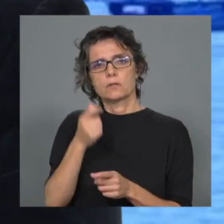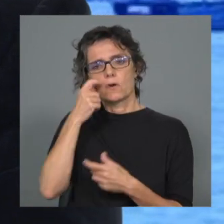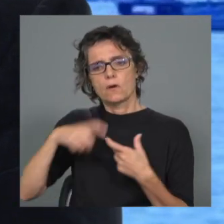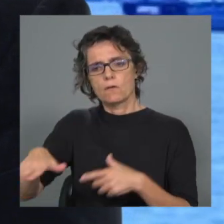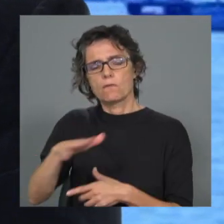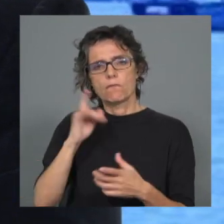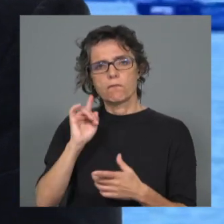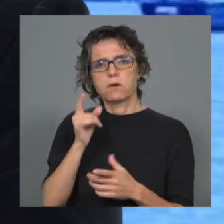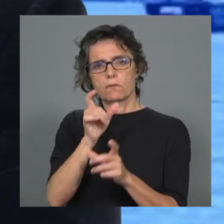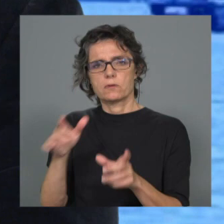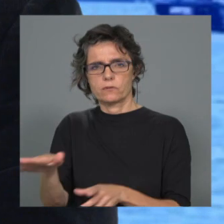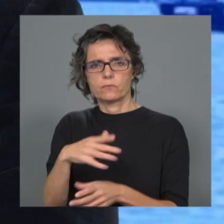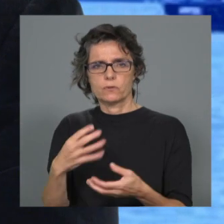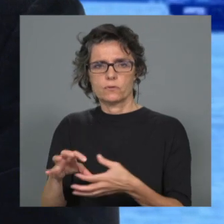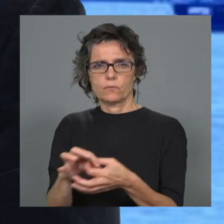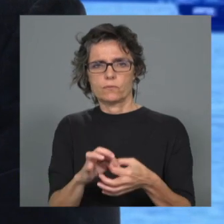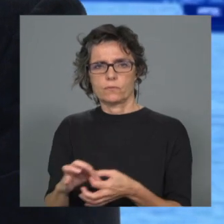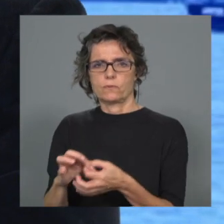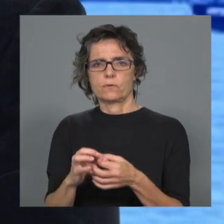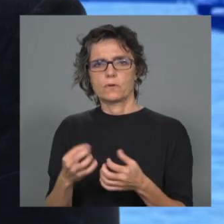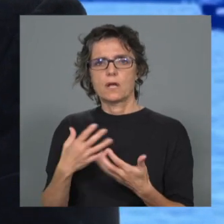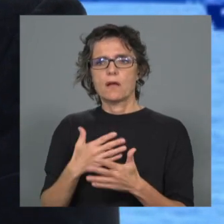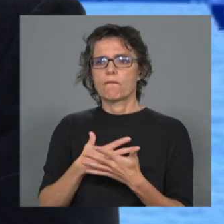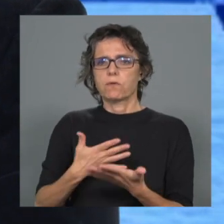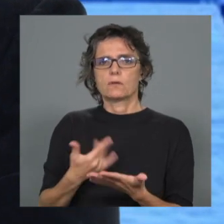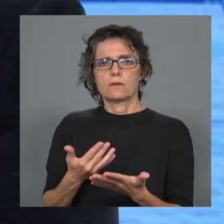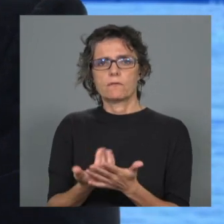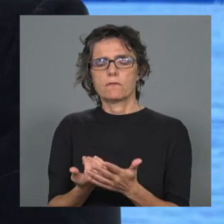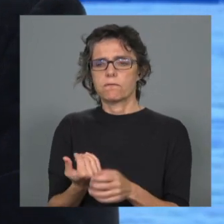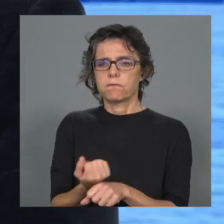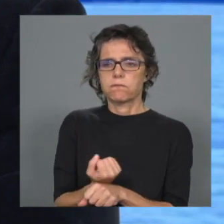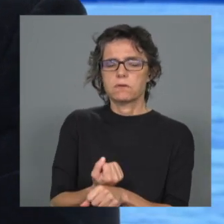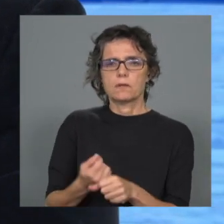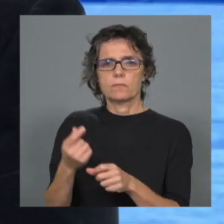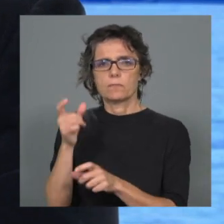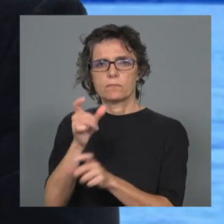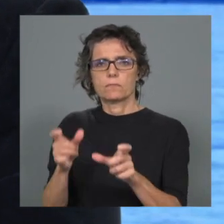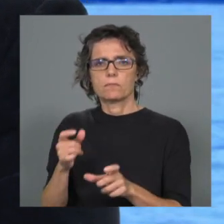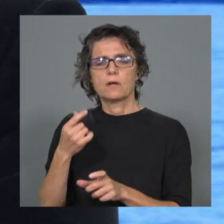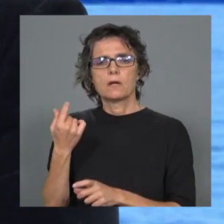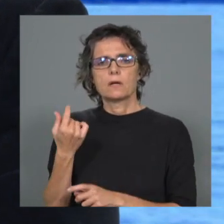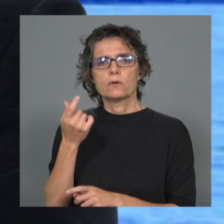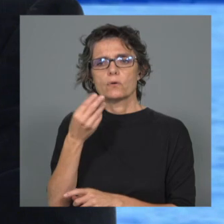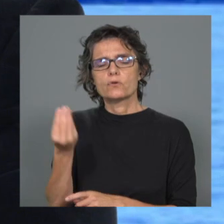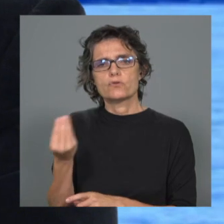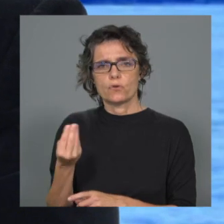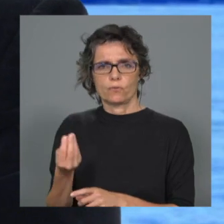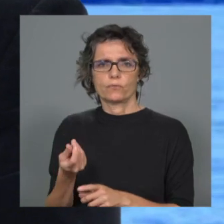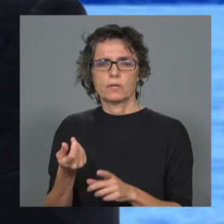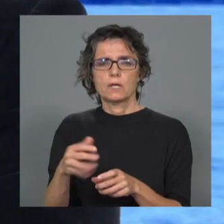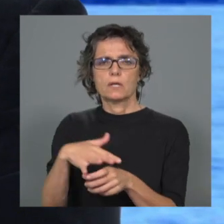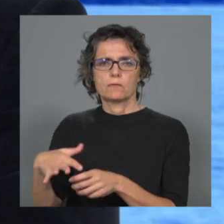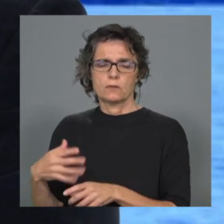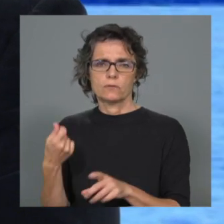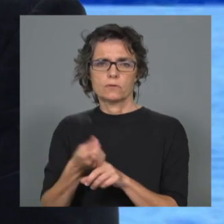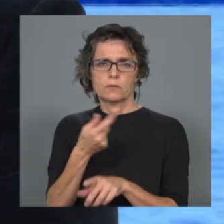via necessidade de trabalhar com jovens de alguns contextos, jovens multidesafiados, contextos multidesafiados,